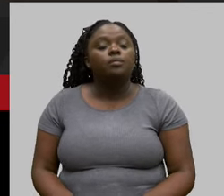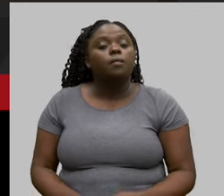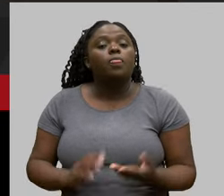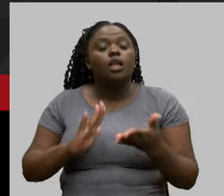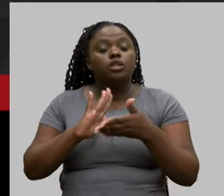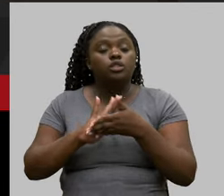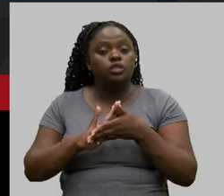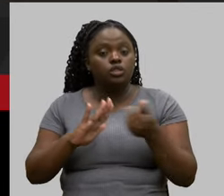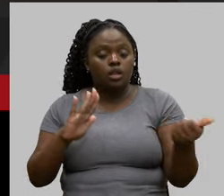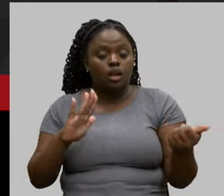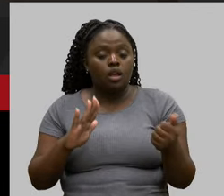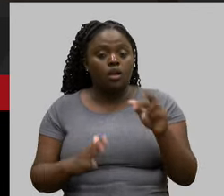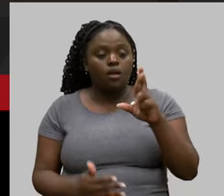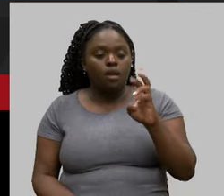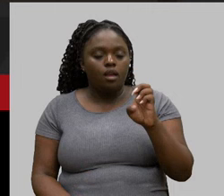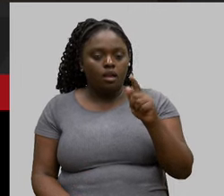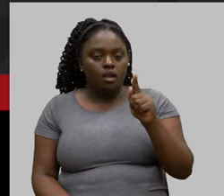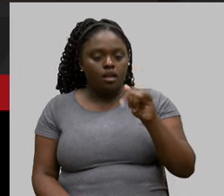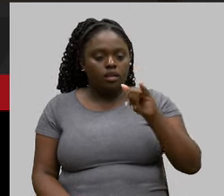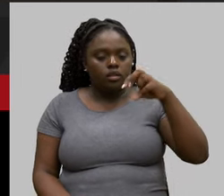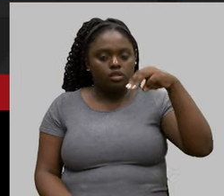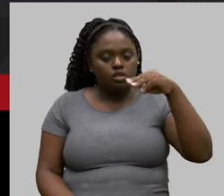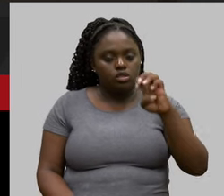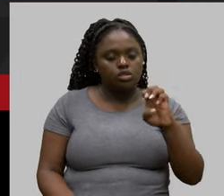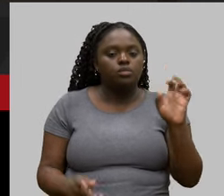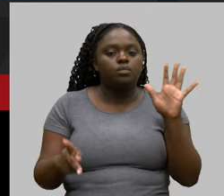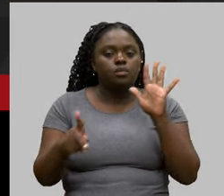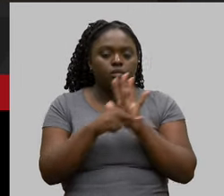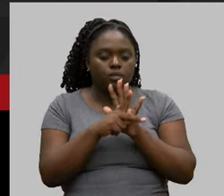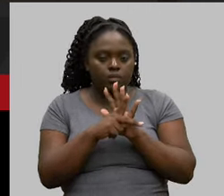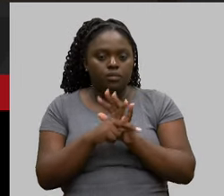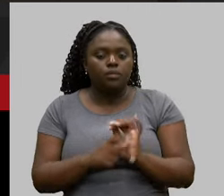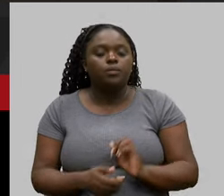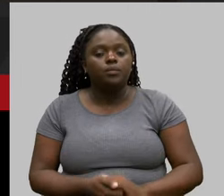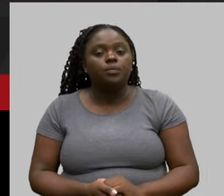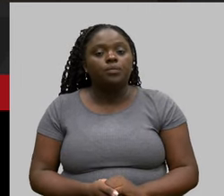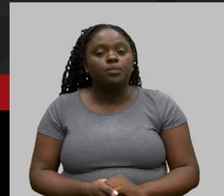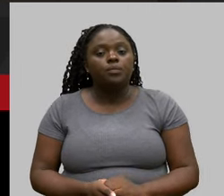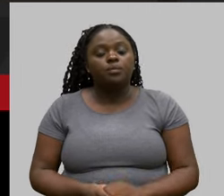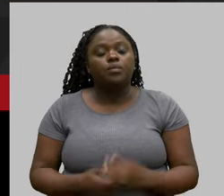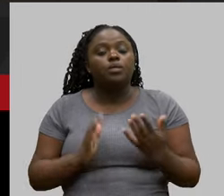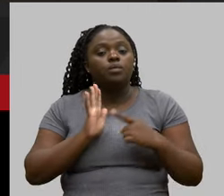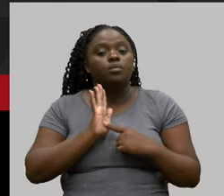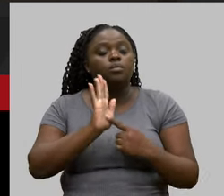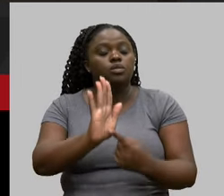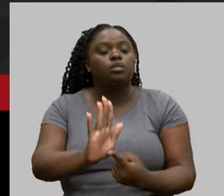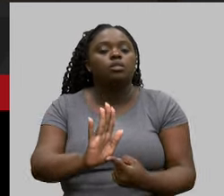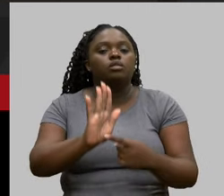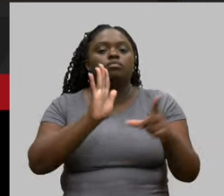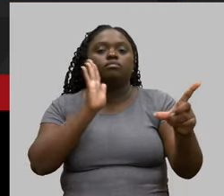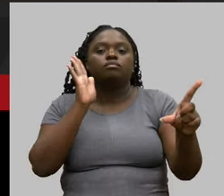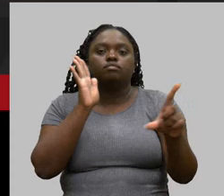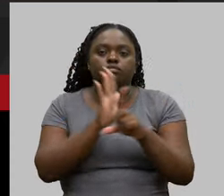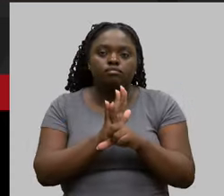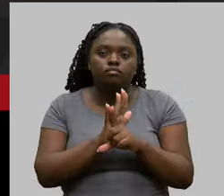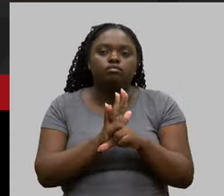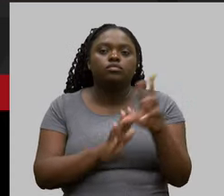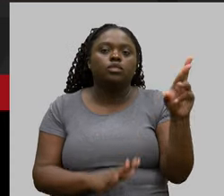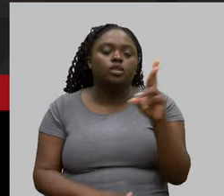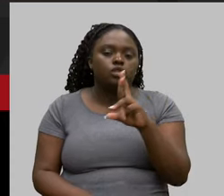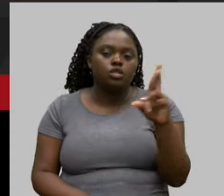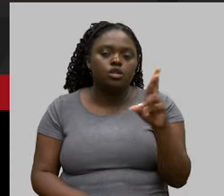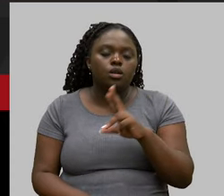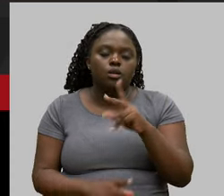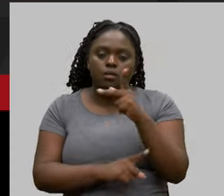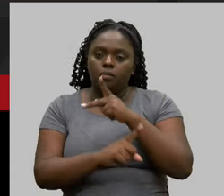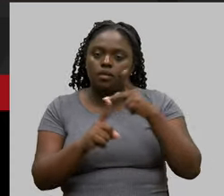34 da emenda 103 veja se não é um apelo na hipótese de extinção por lei do regime Previdenciário